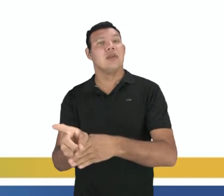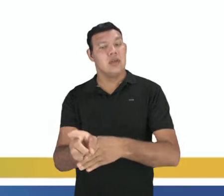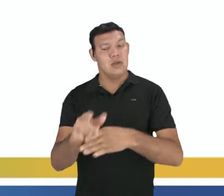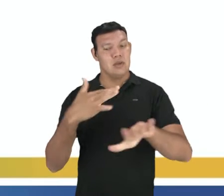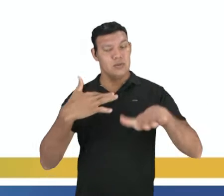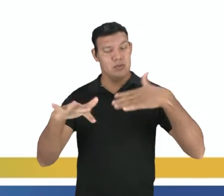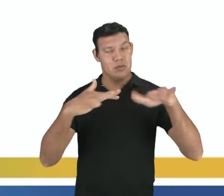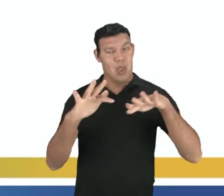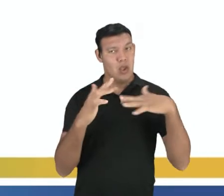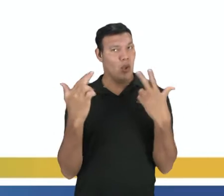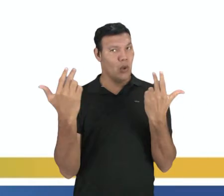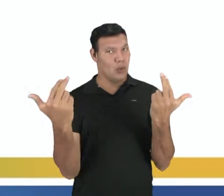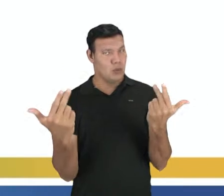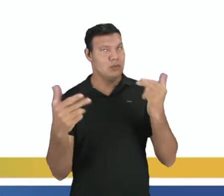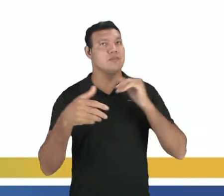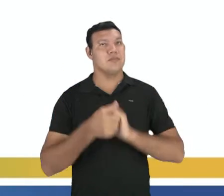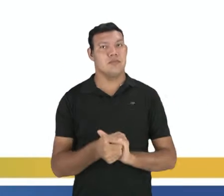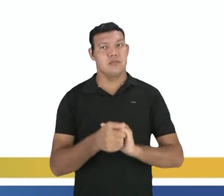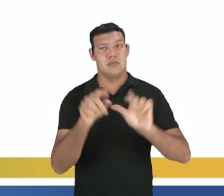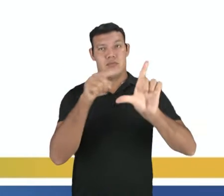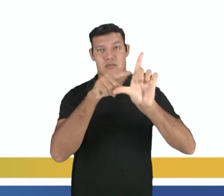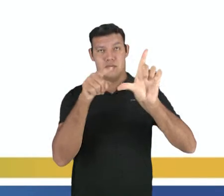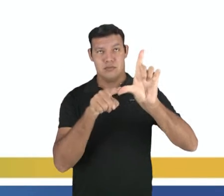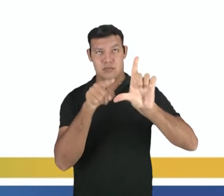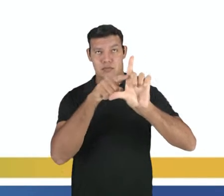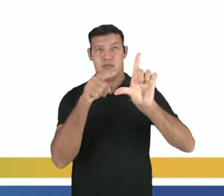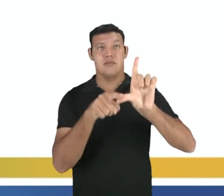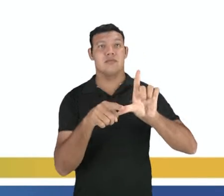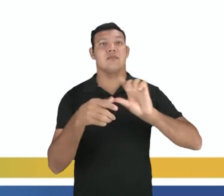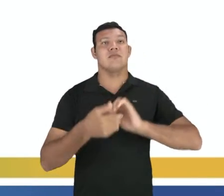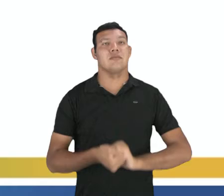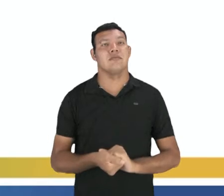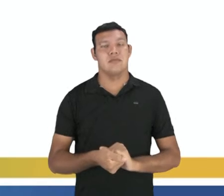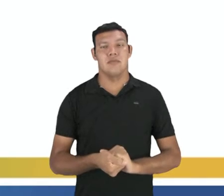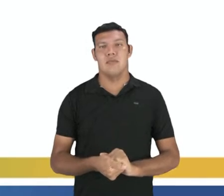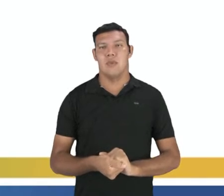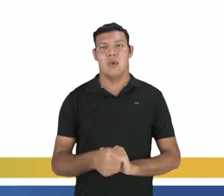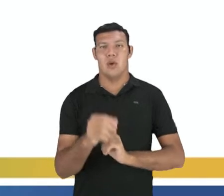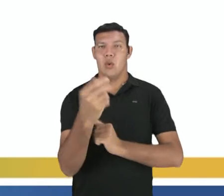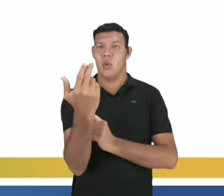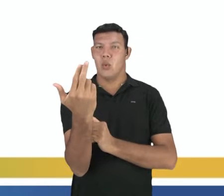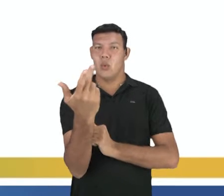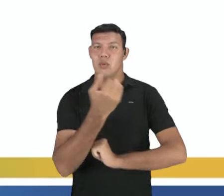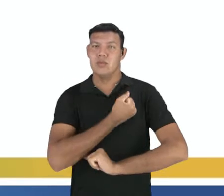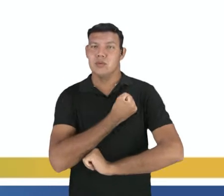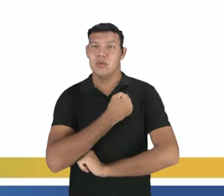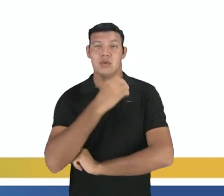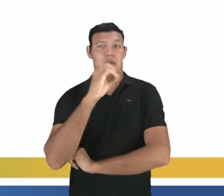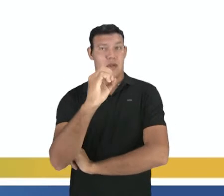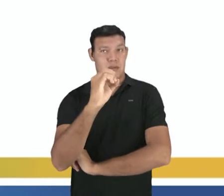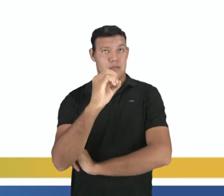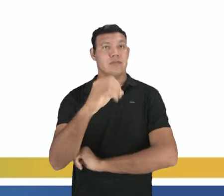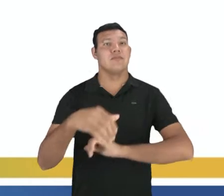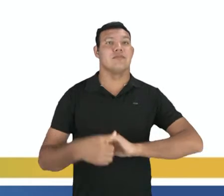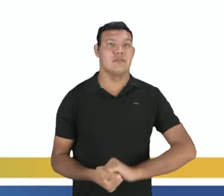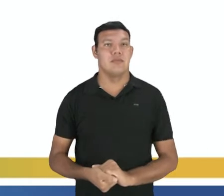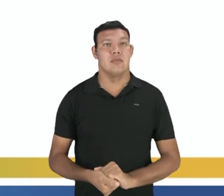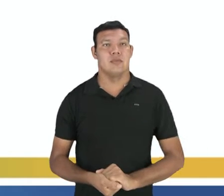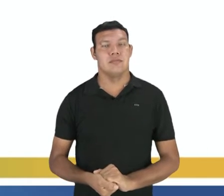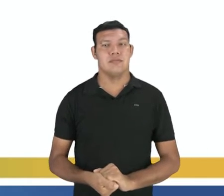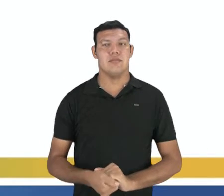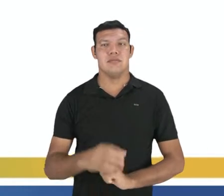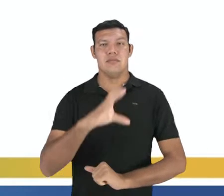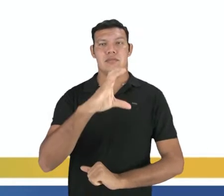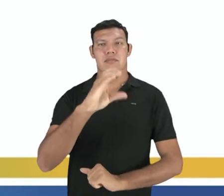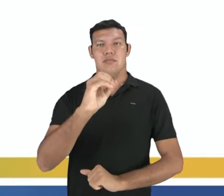mesma direção do deslocamento o ângulo entre eles vai ser o que 0 né então o cosseno de 0 é